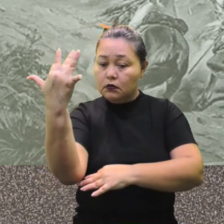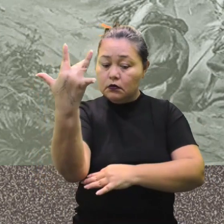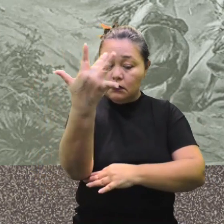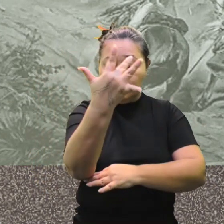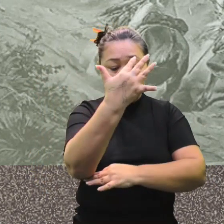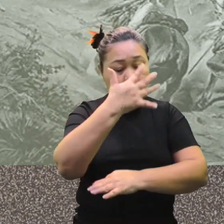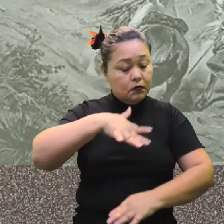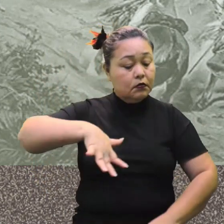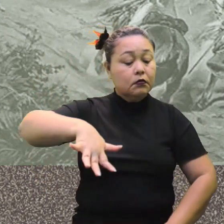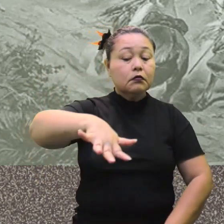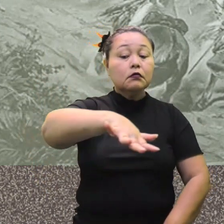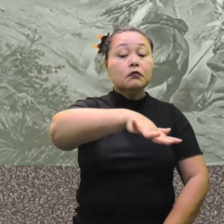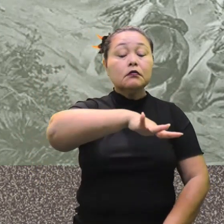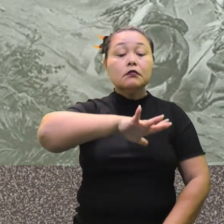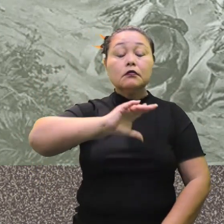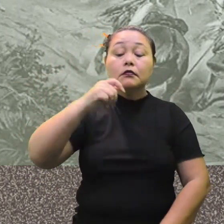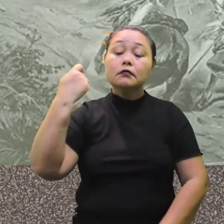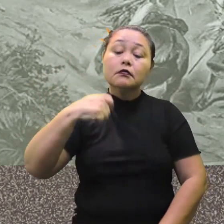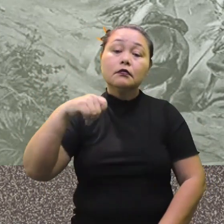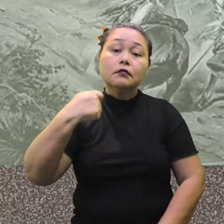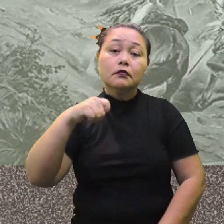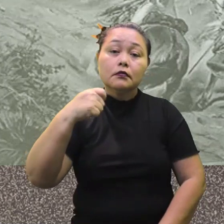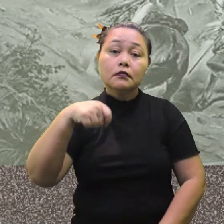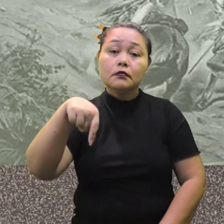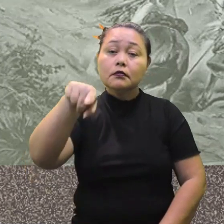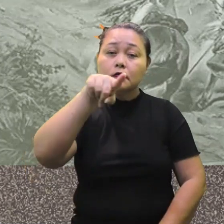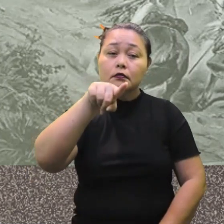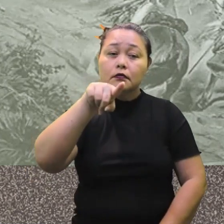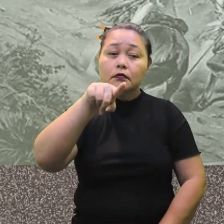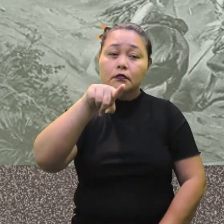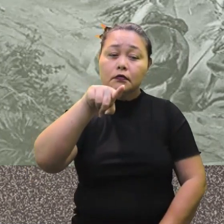ambiente? Aí eu preciso que vocês